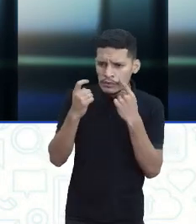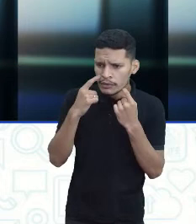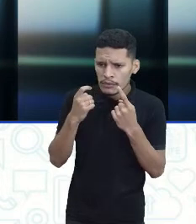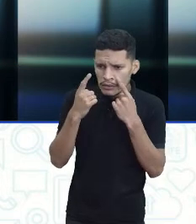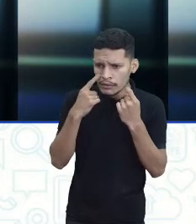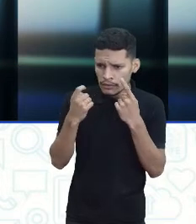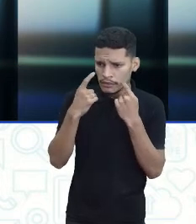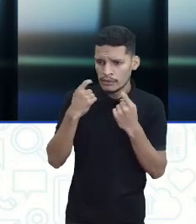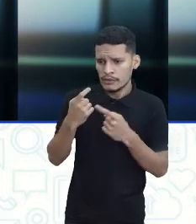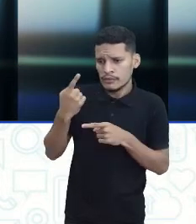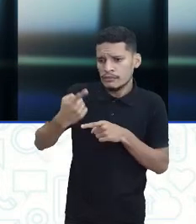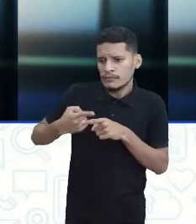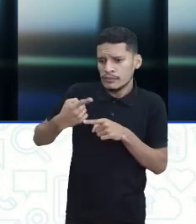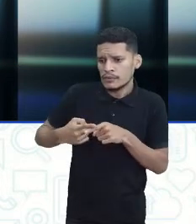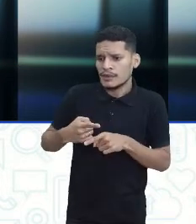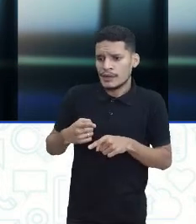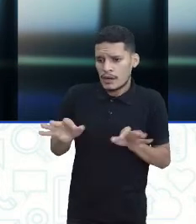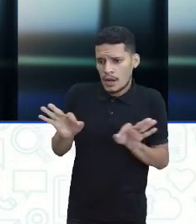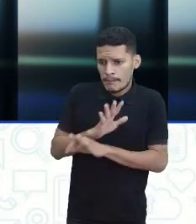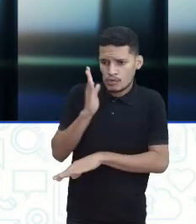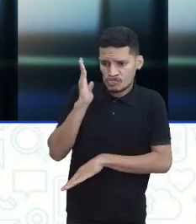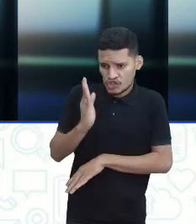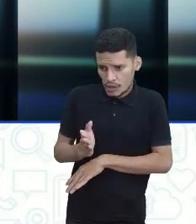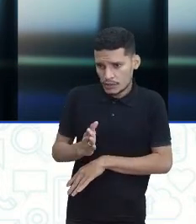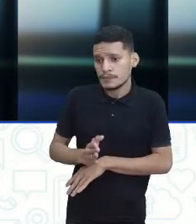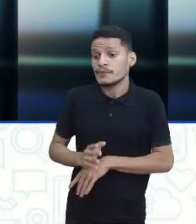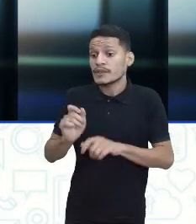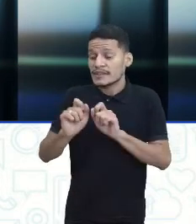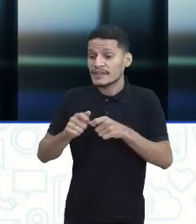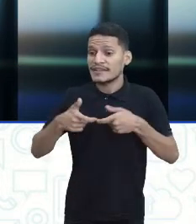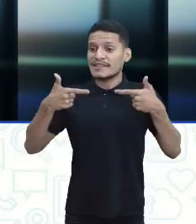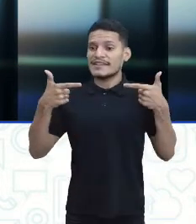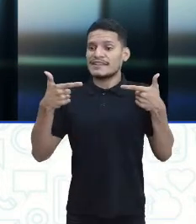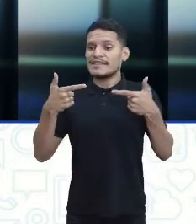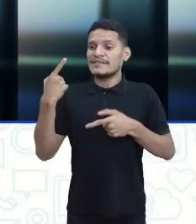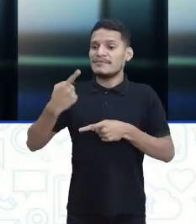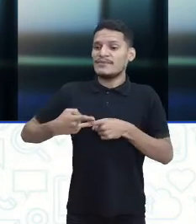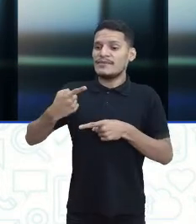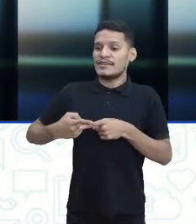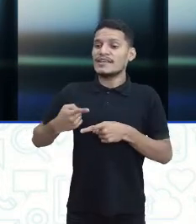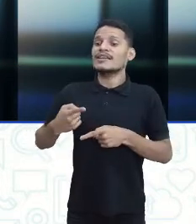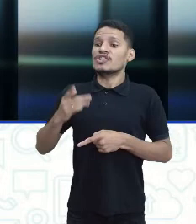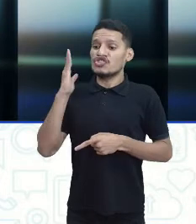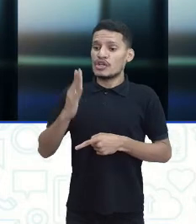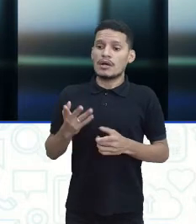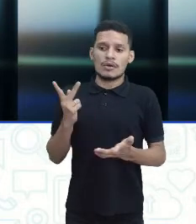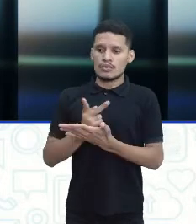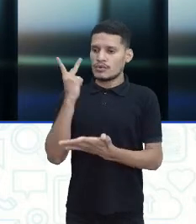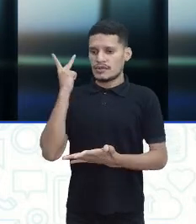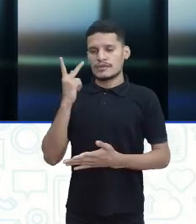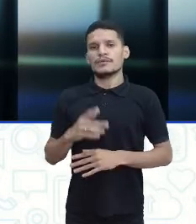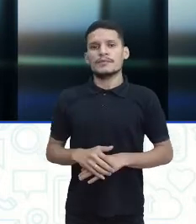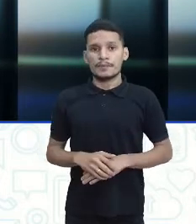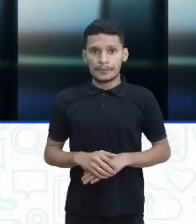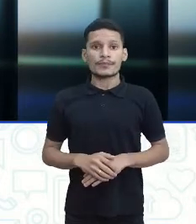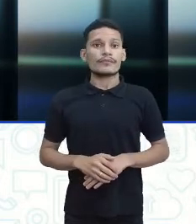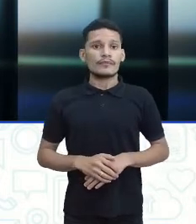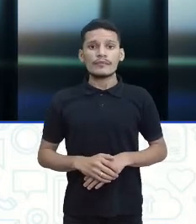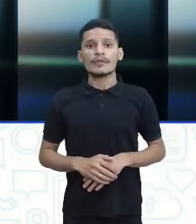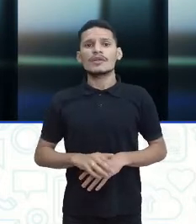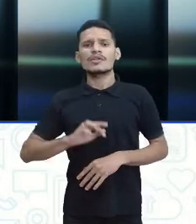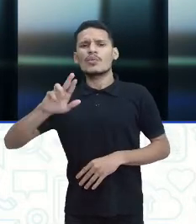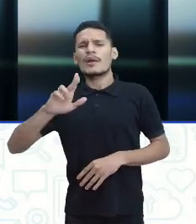porque isso acabou. Sorria porque isso aconteceu. Ou seja, né? Não é para